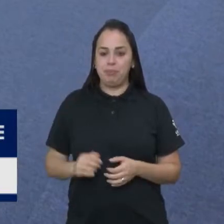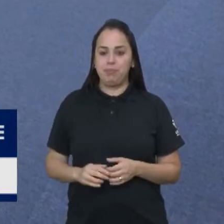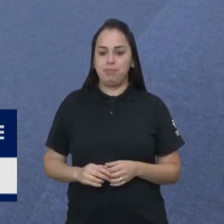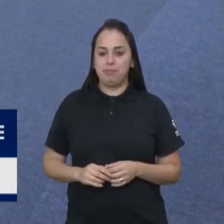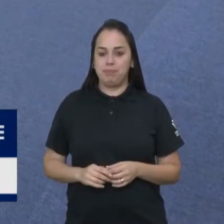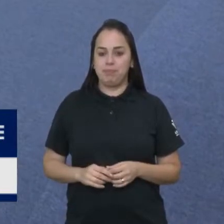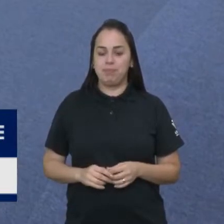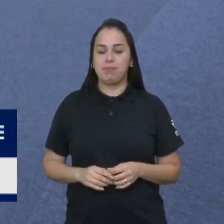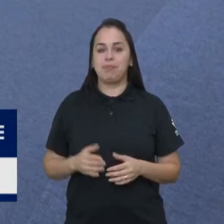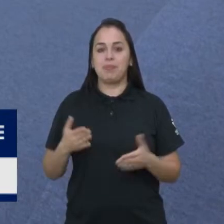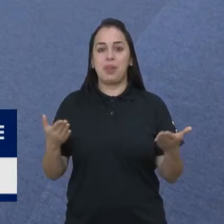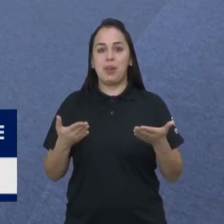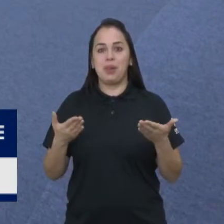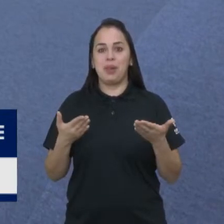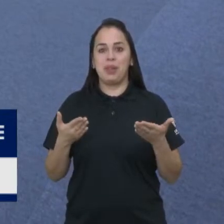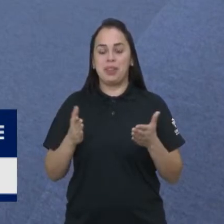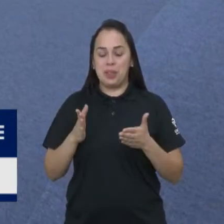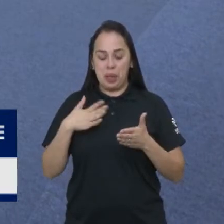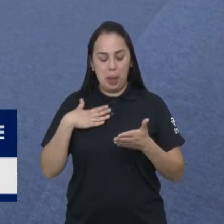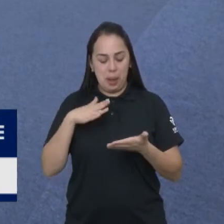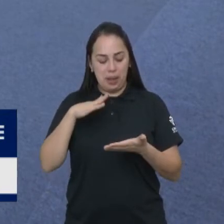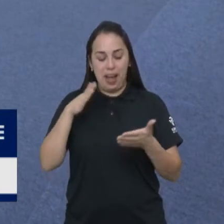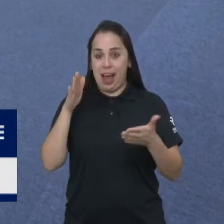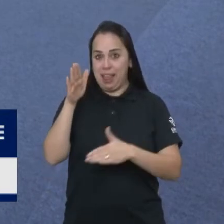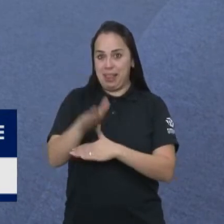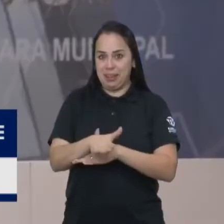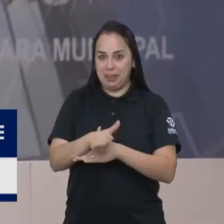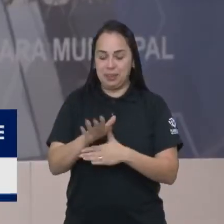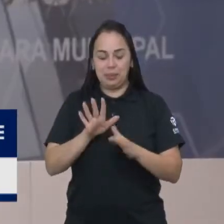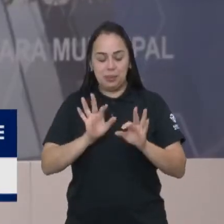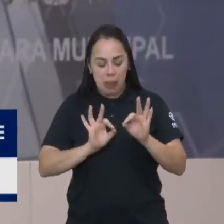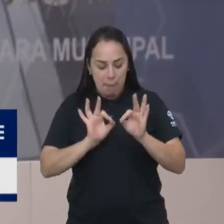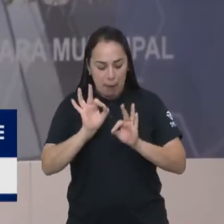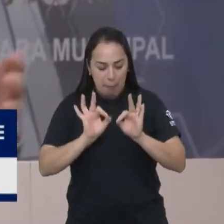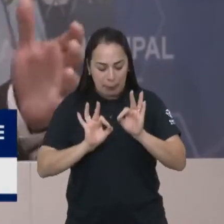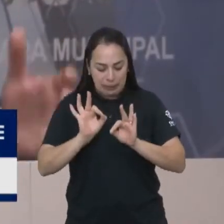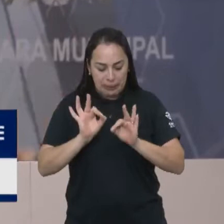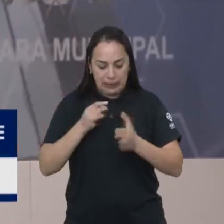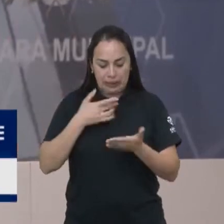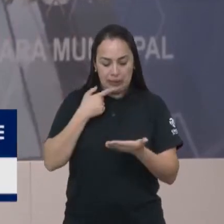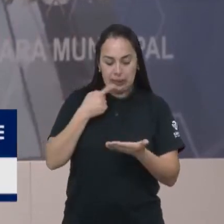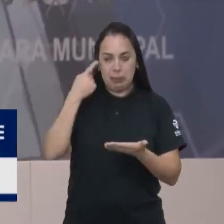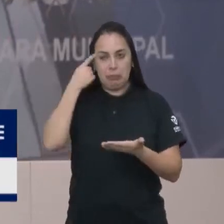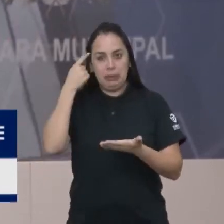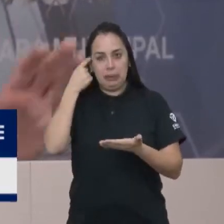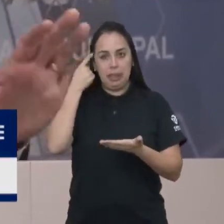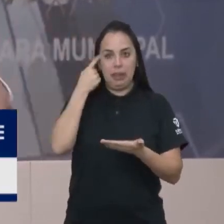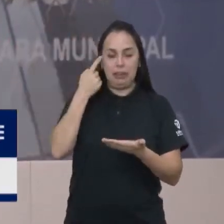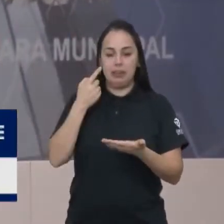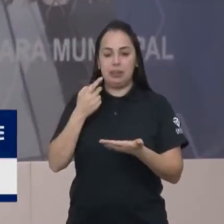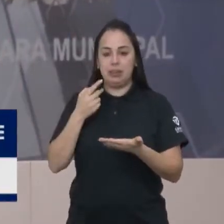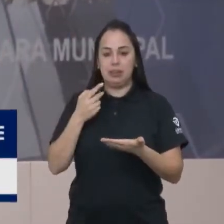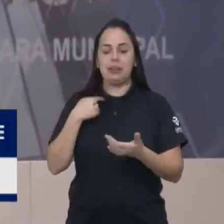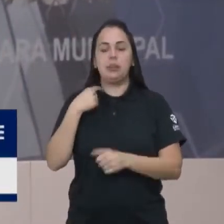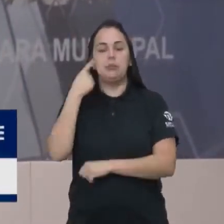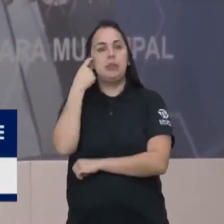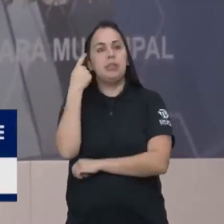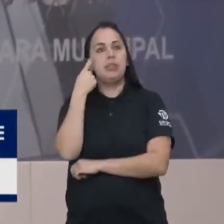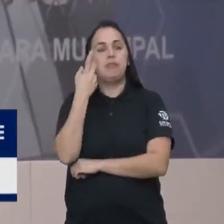E hoje à tarde, né, preparando, né, Ronaldo? Hoje à tarde a gente estava falando, a gente pensando, e terminamos o dia